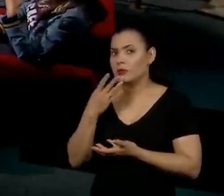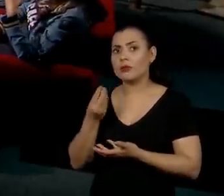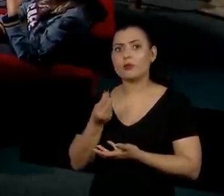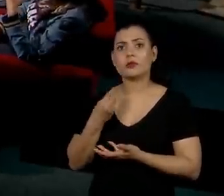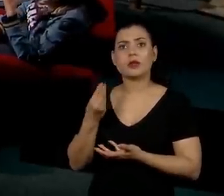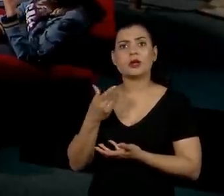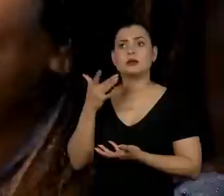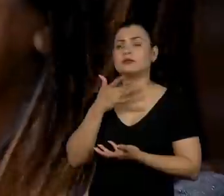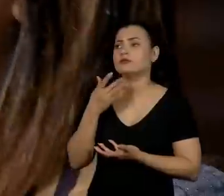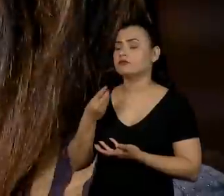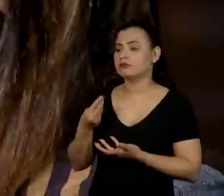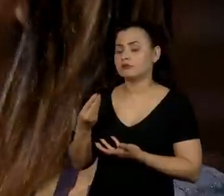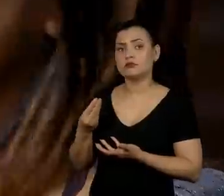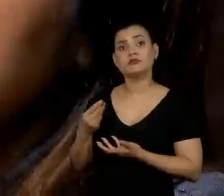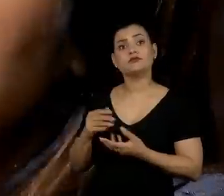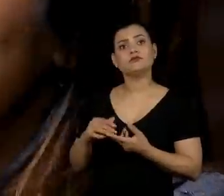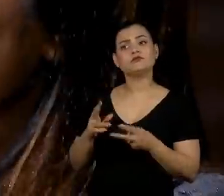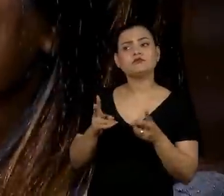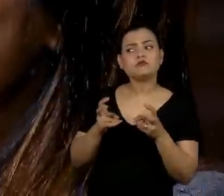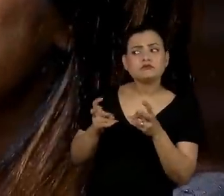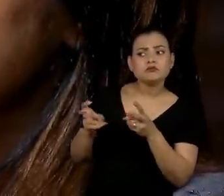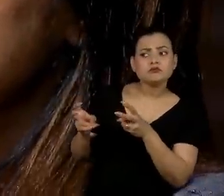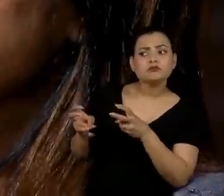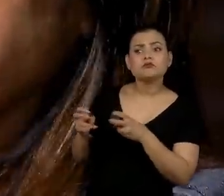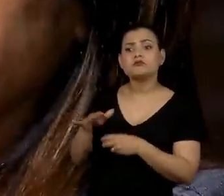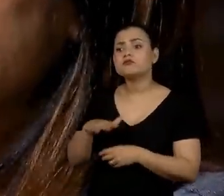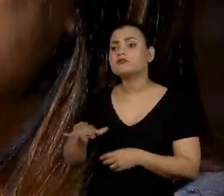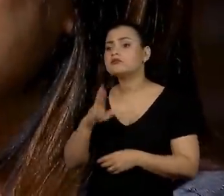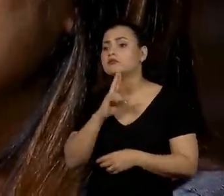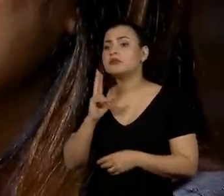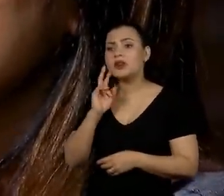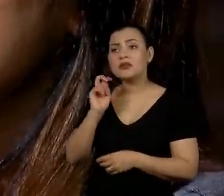delícia e tal eu prestei atenção